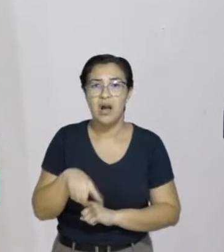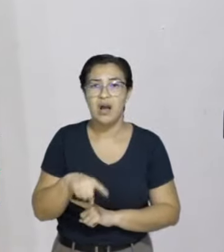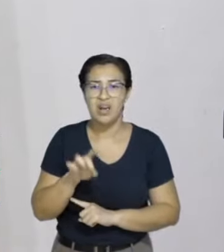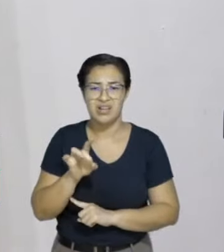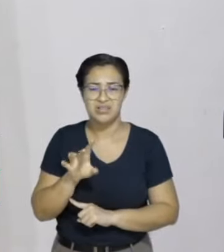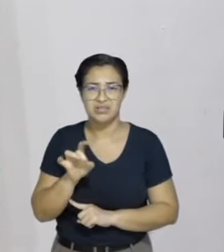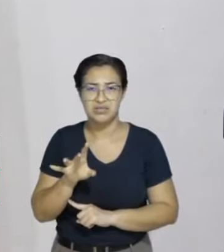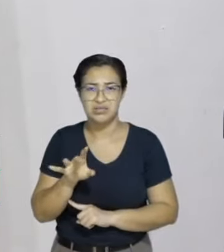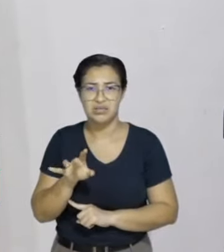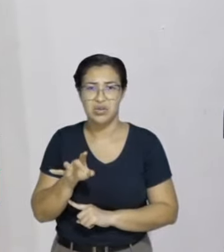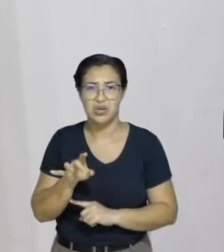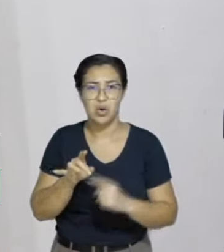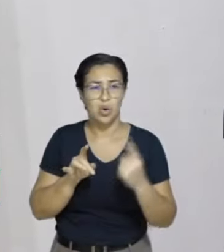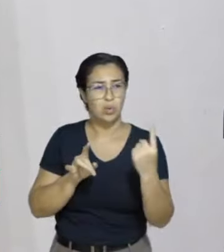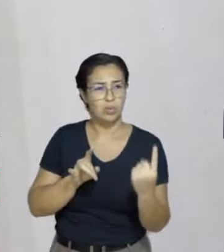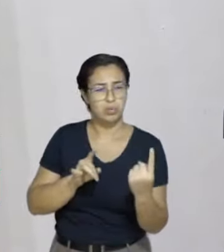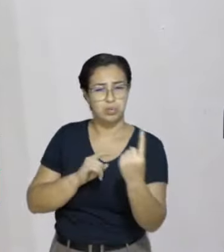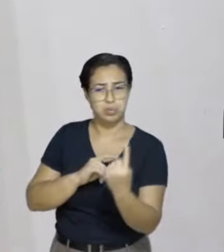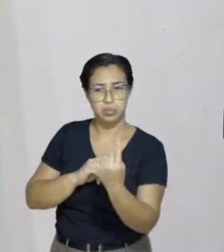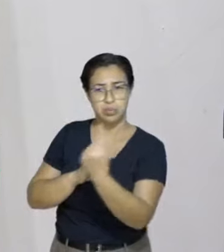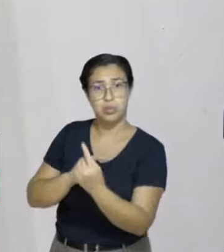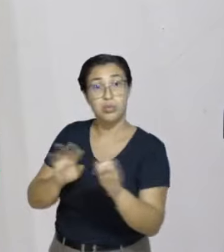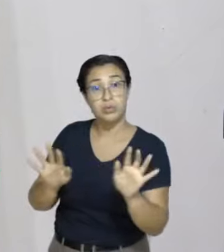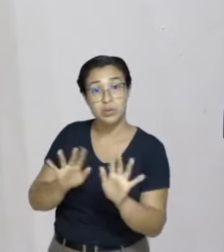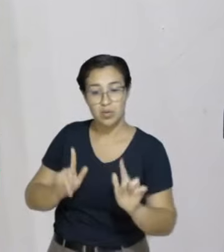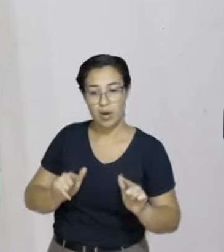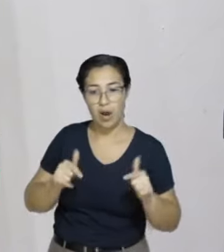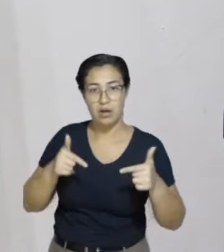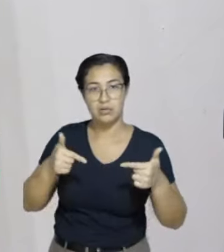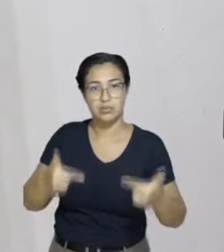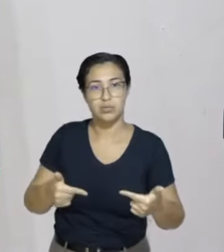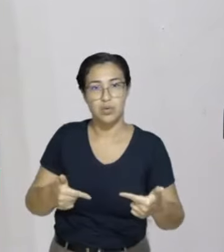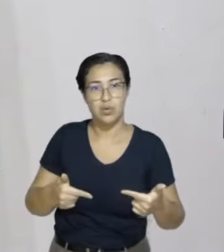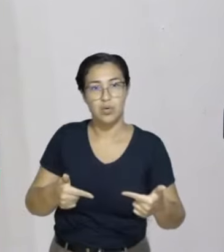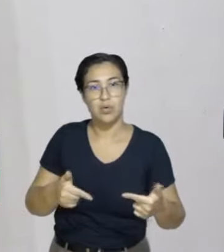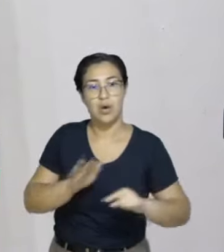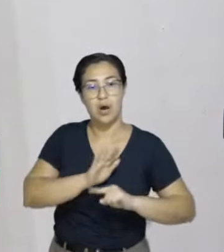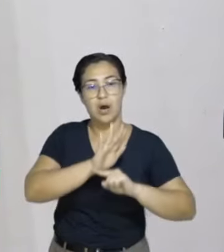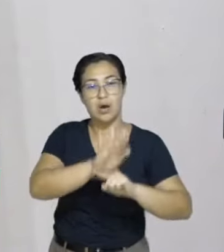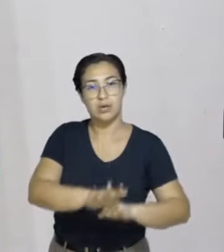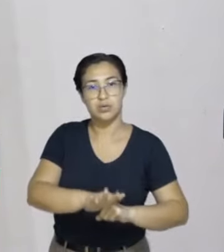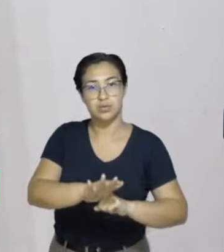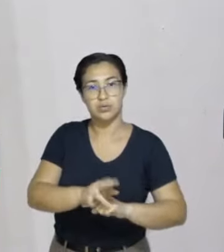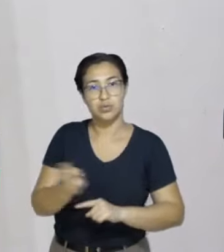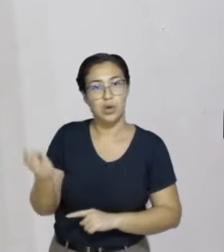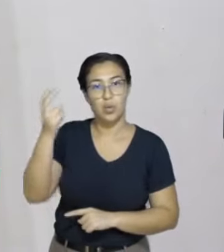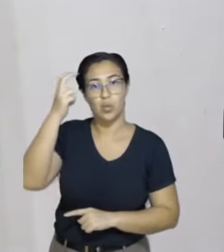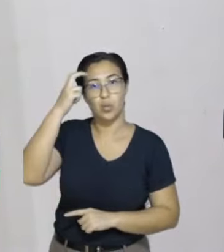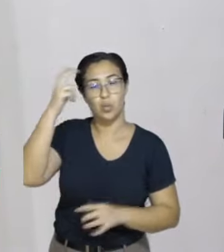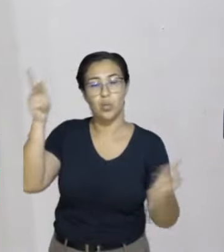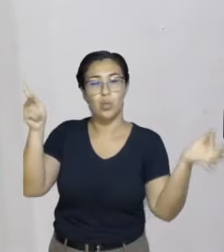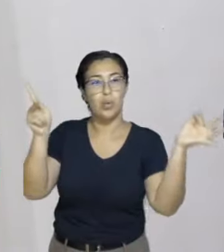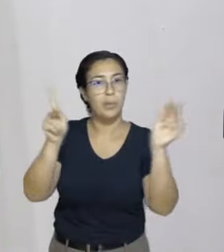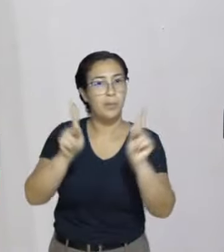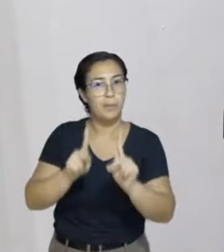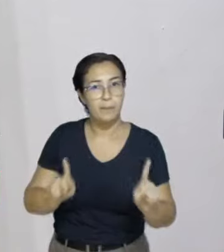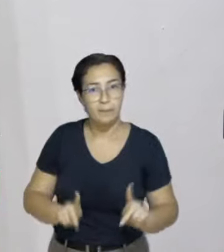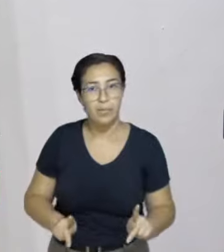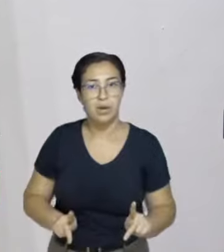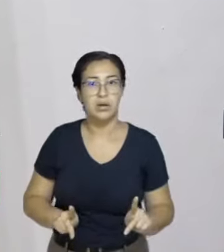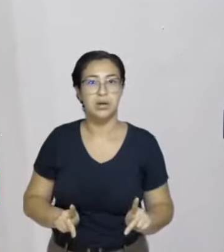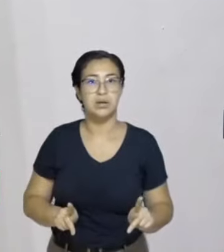psicoterapia individual, é para promover ações voltadas à cultura da paz, mediação